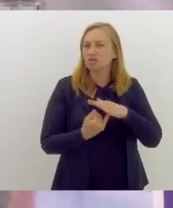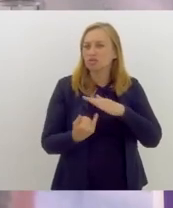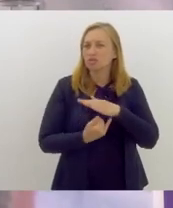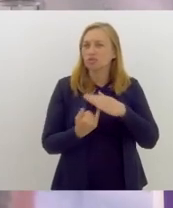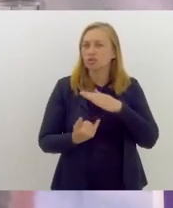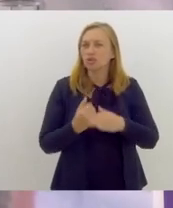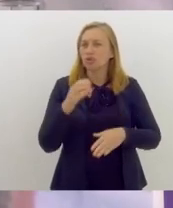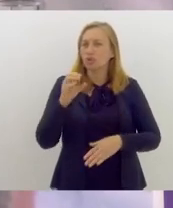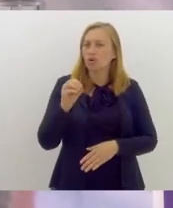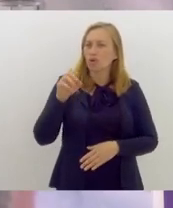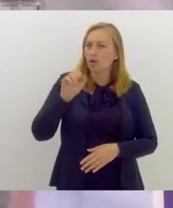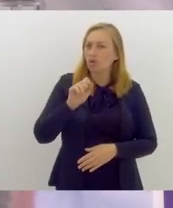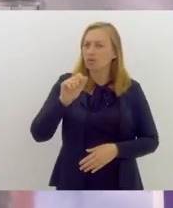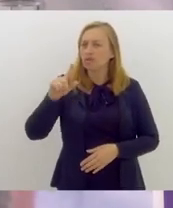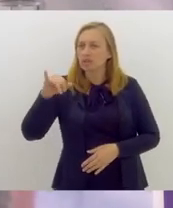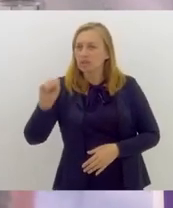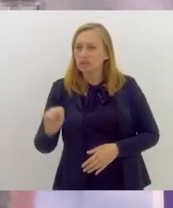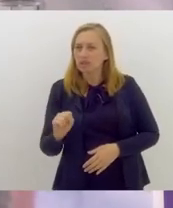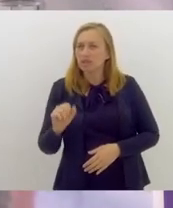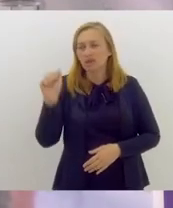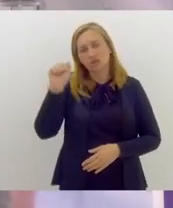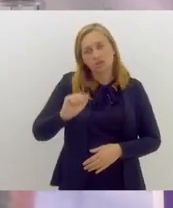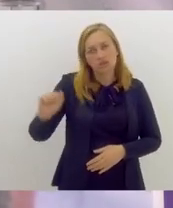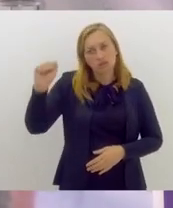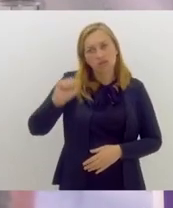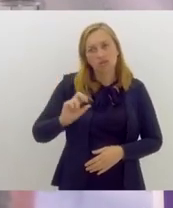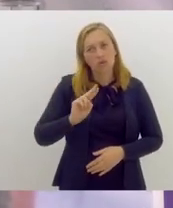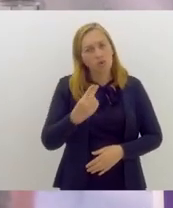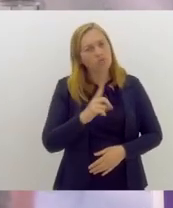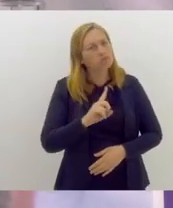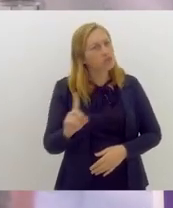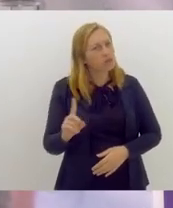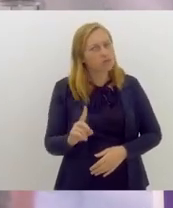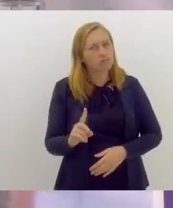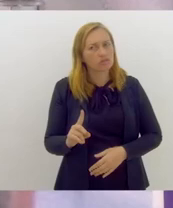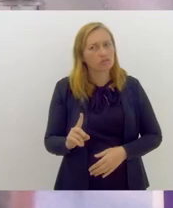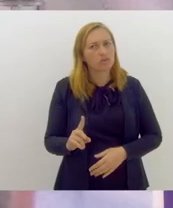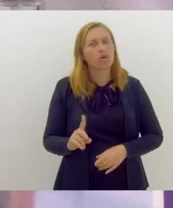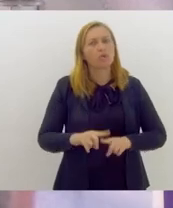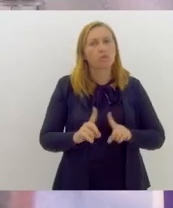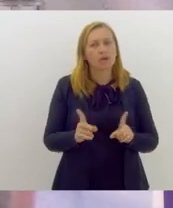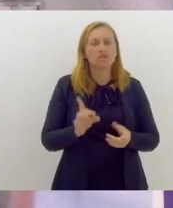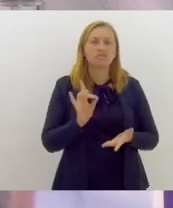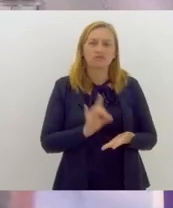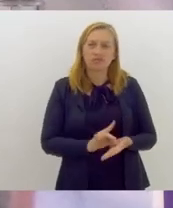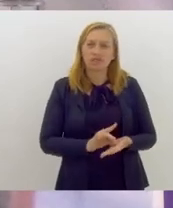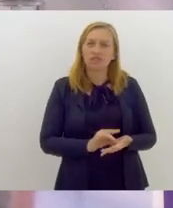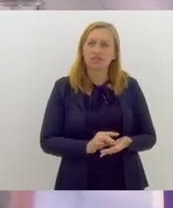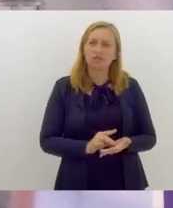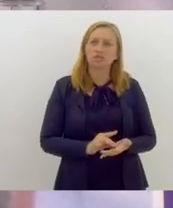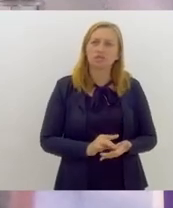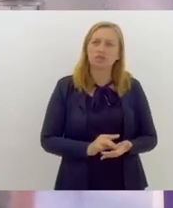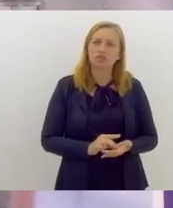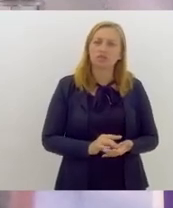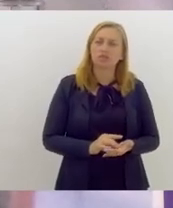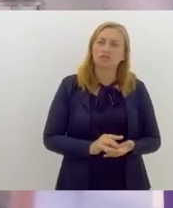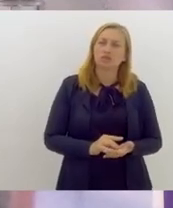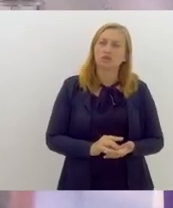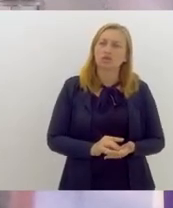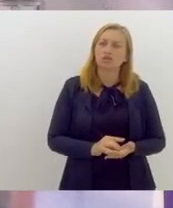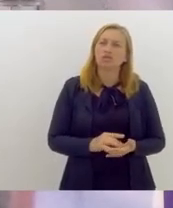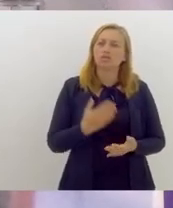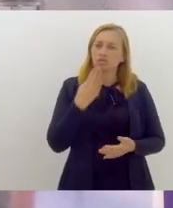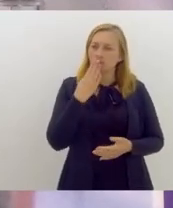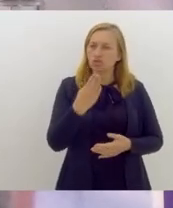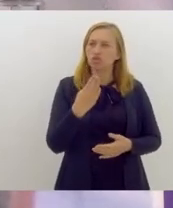colônias associações ou não legitimadas mas que realmente subsistem direto ou indiretamente de